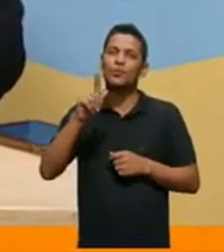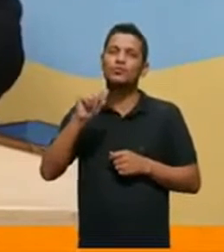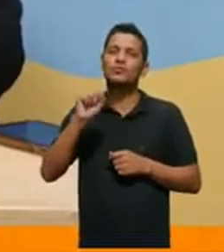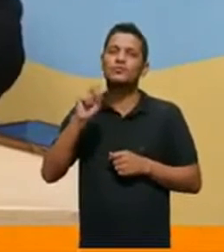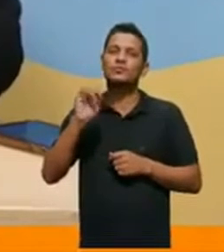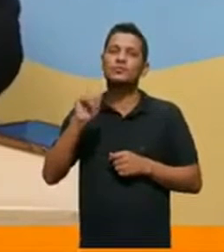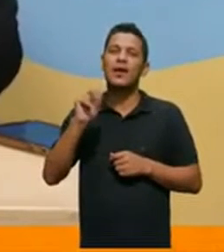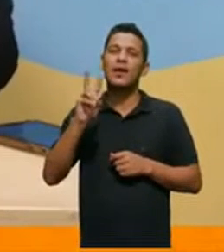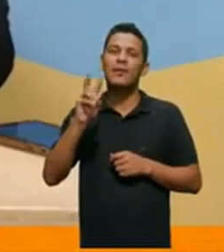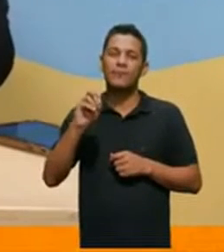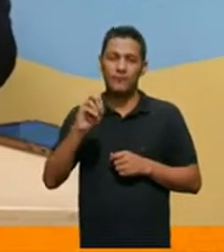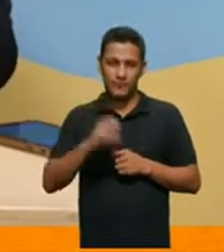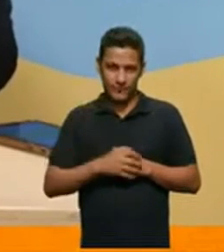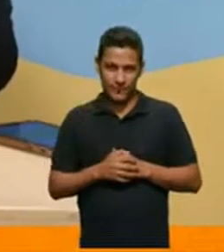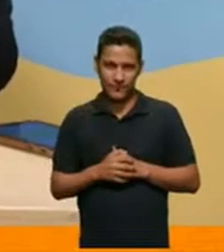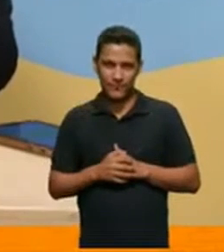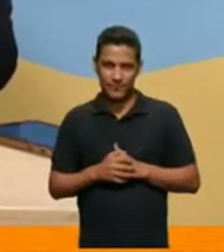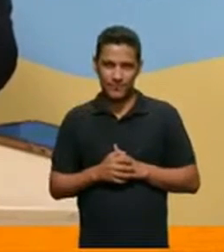pe